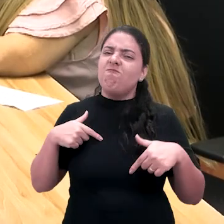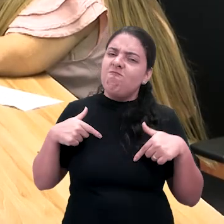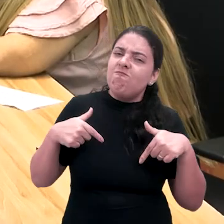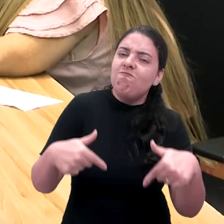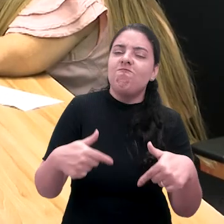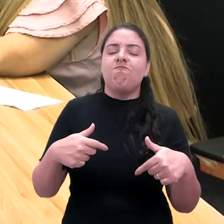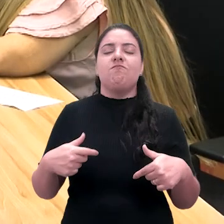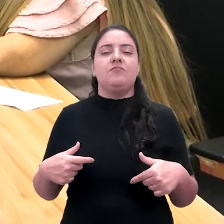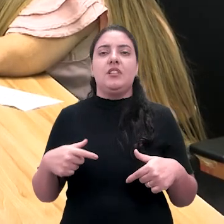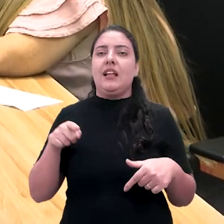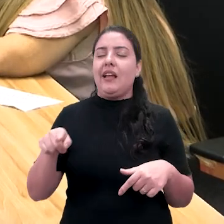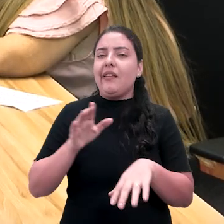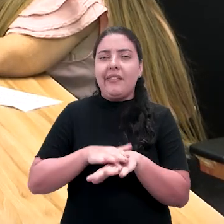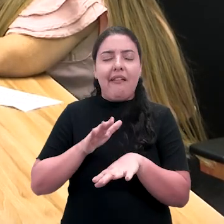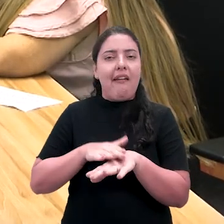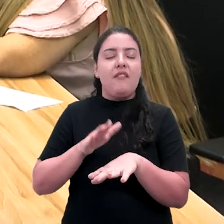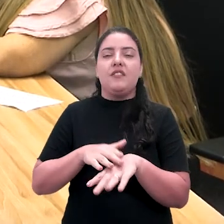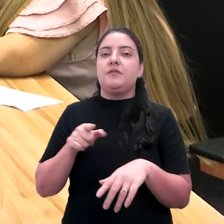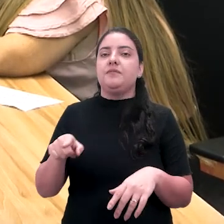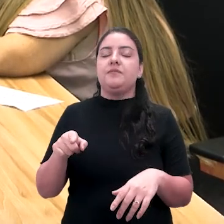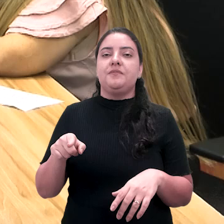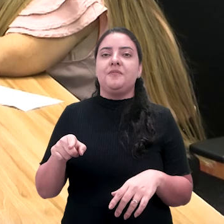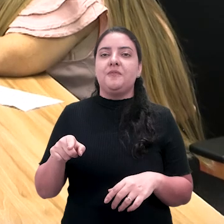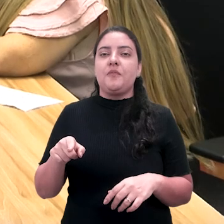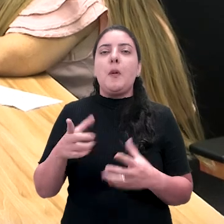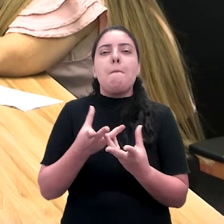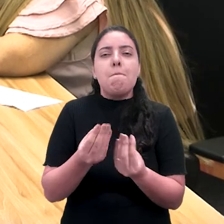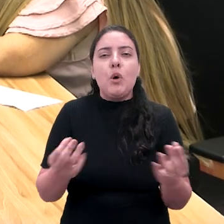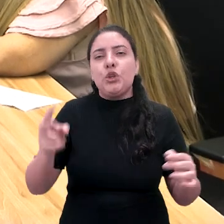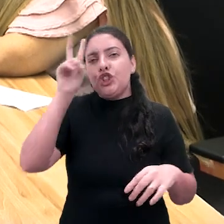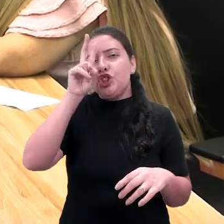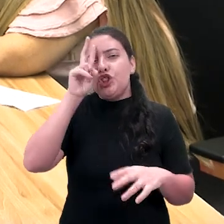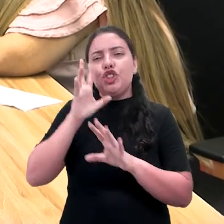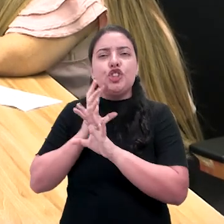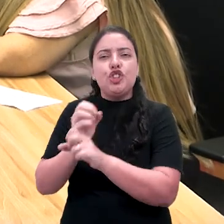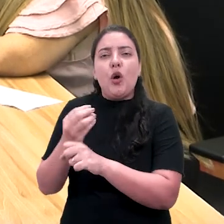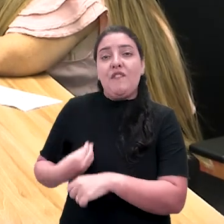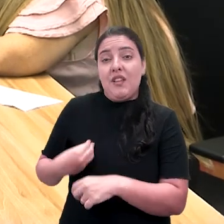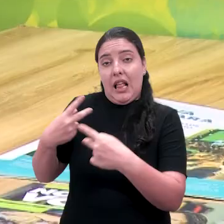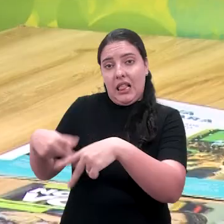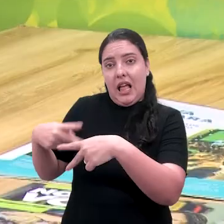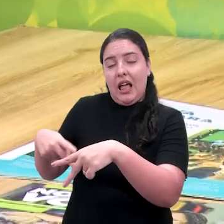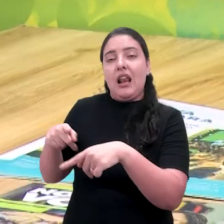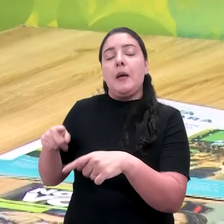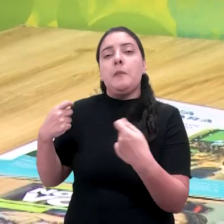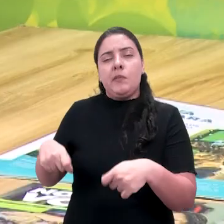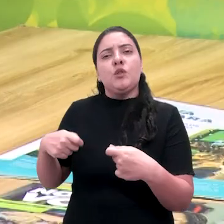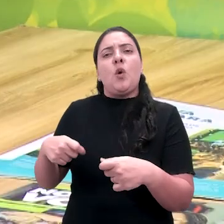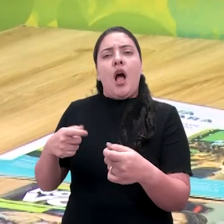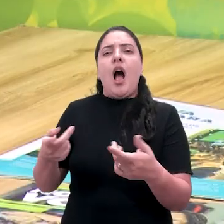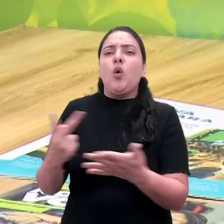muito guerreira. Teve, assim, muitas histórias na vida dela de que ela teve que